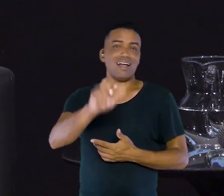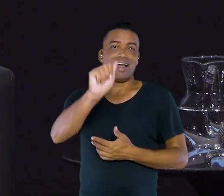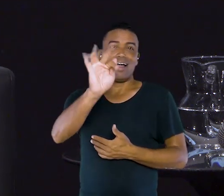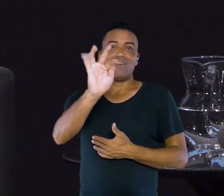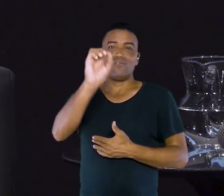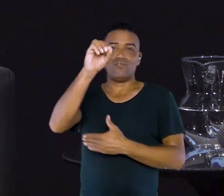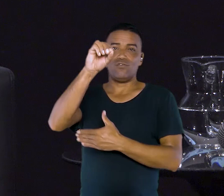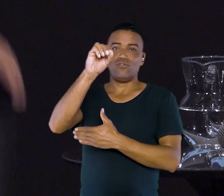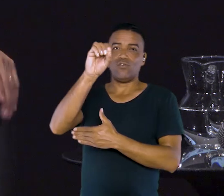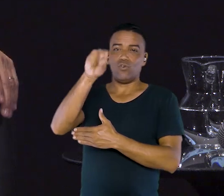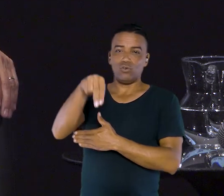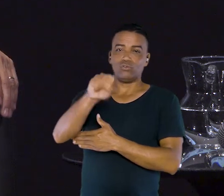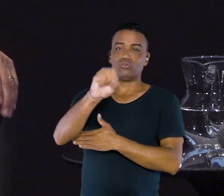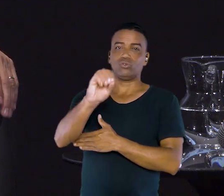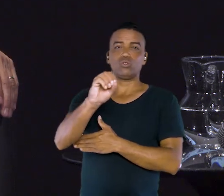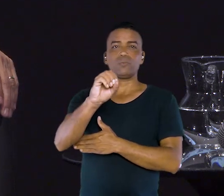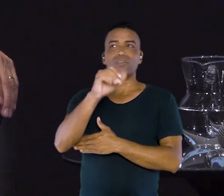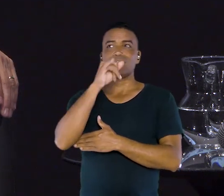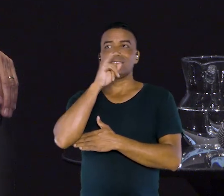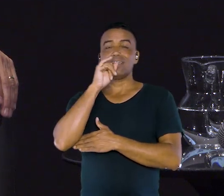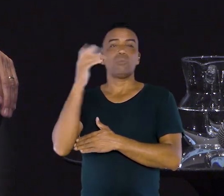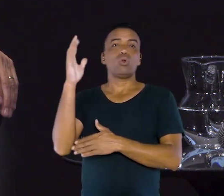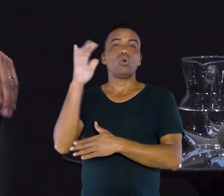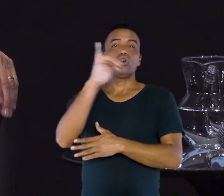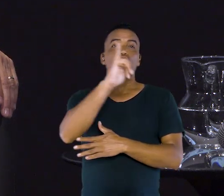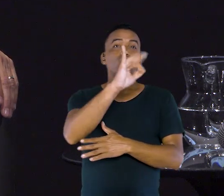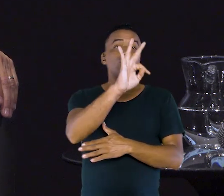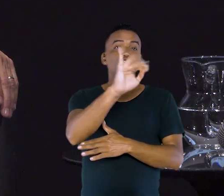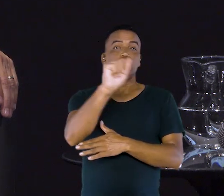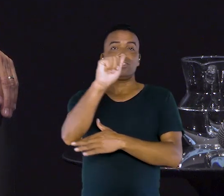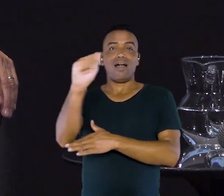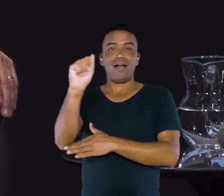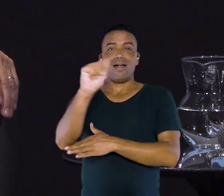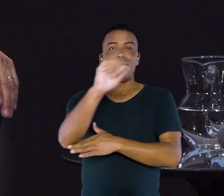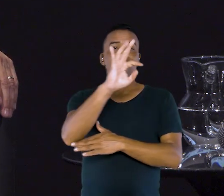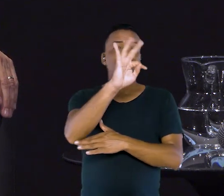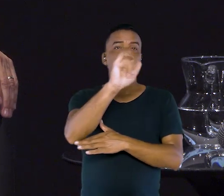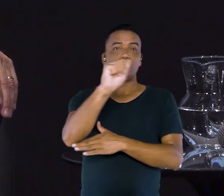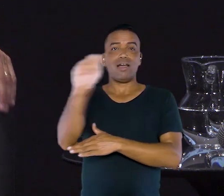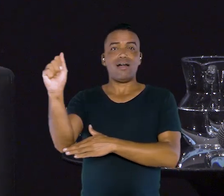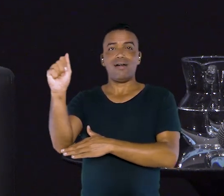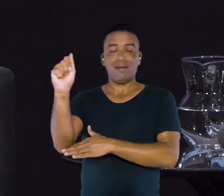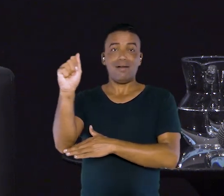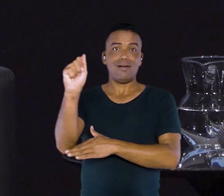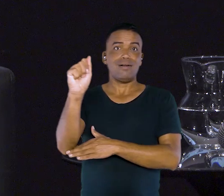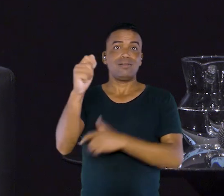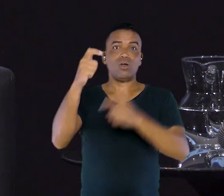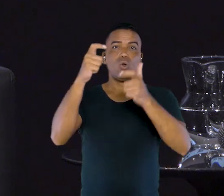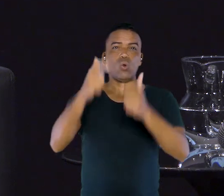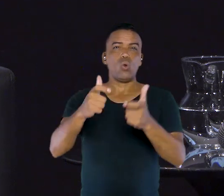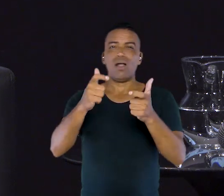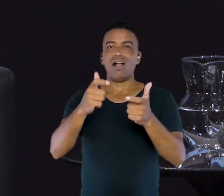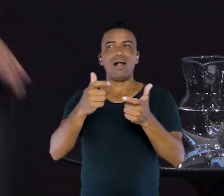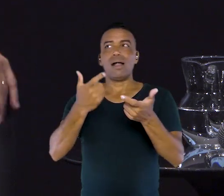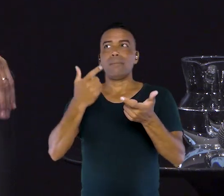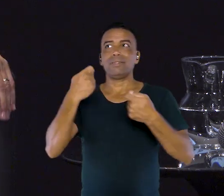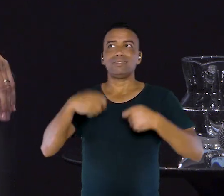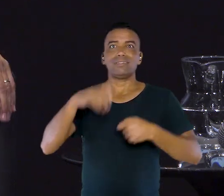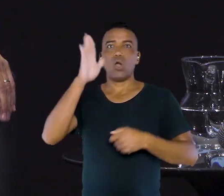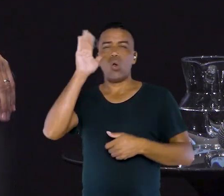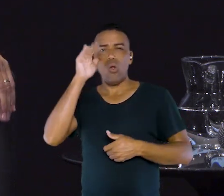né, o butiá no sul do Brasil, que é uma palmeira muito comum também, né, nas áreas de banhado. Eu acho que se a gente começar a olhar